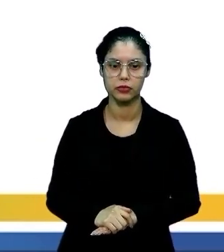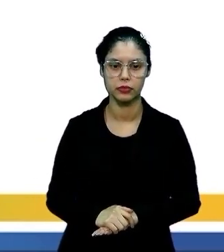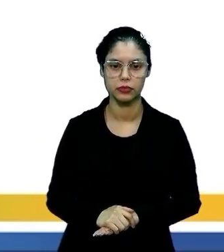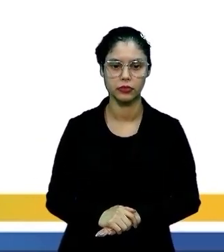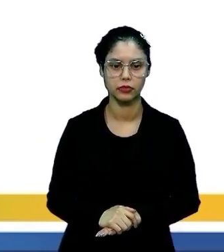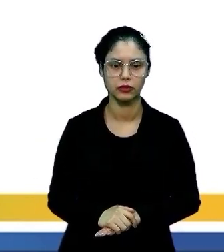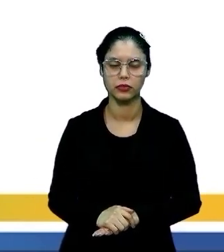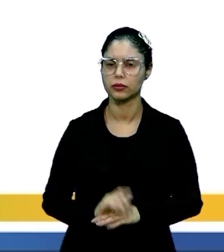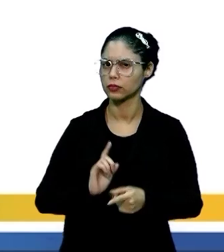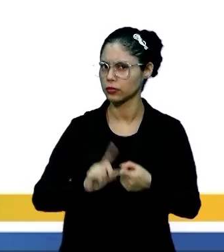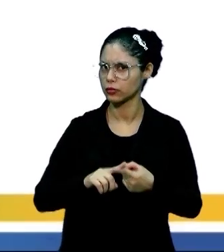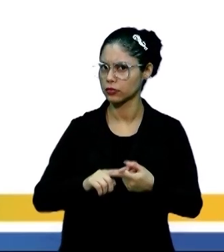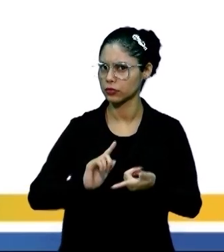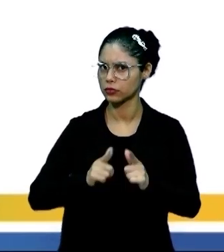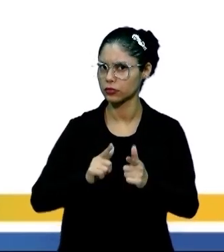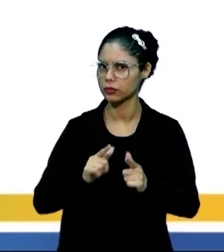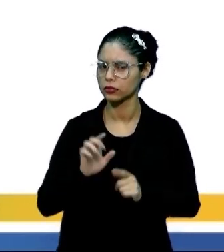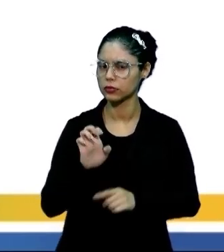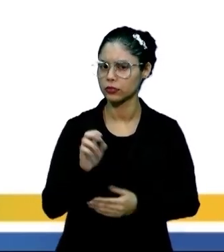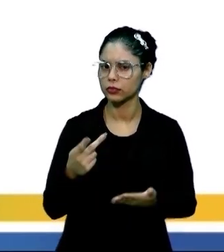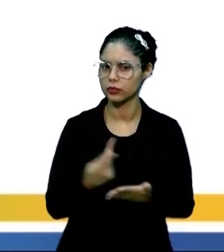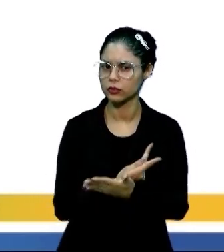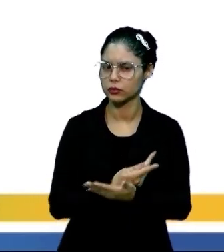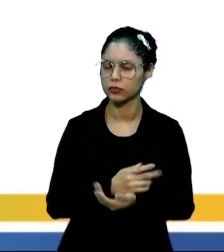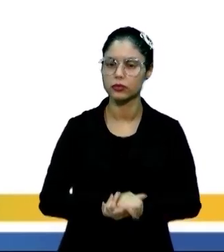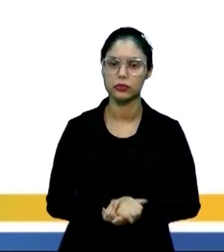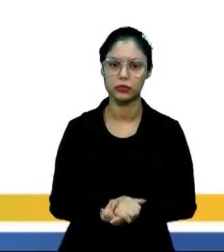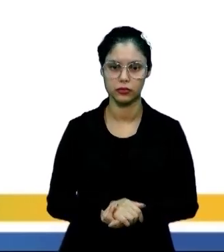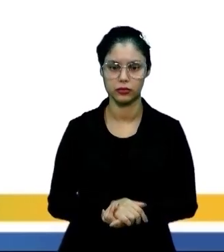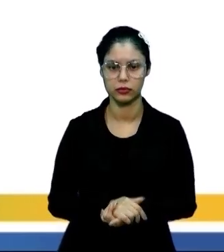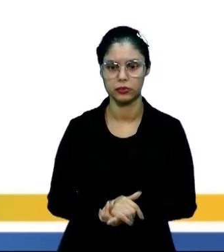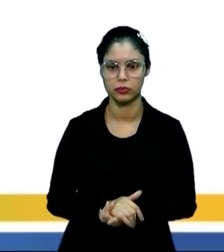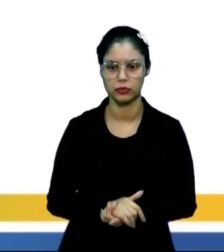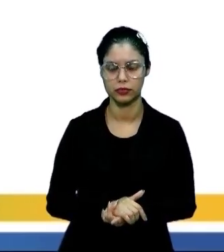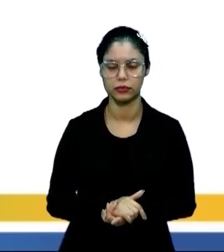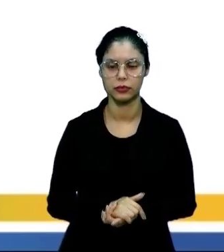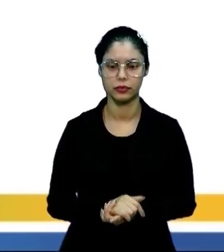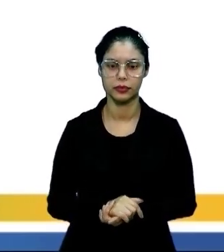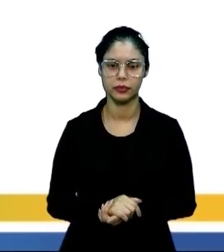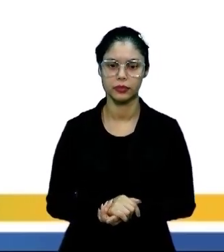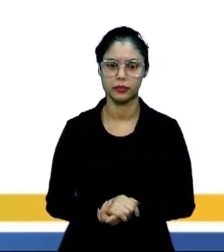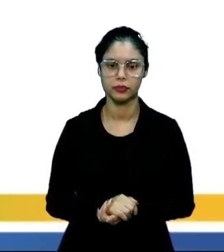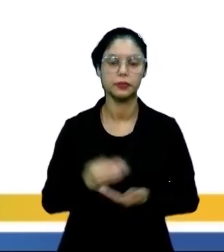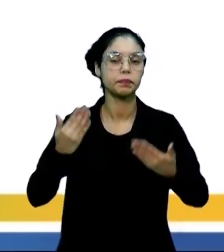não seria a nossa alternativa. Na letra E,